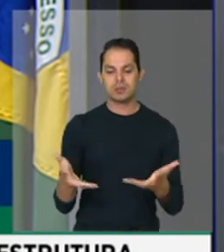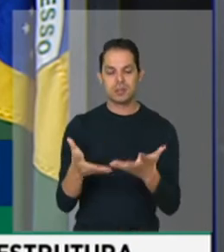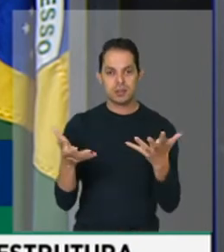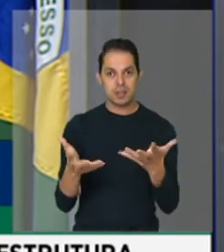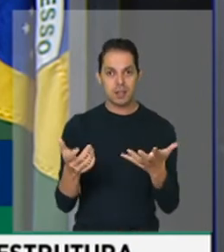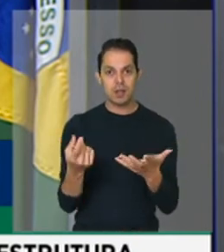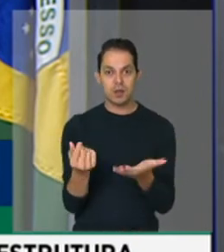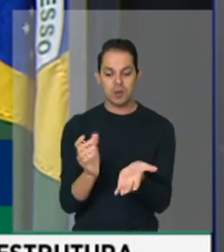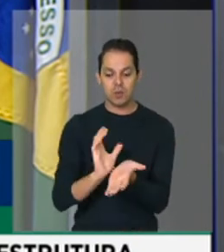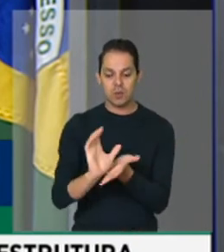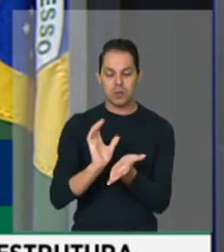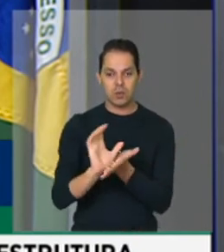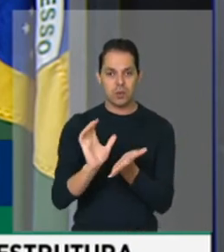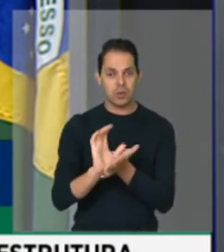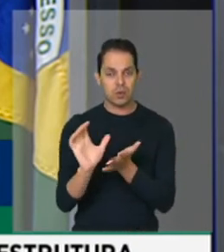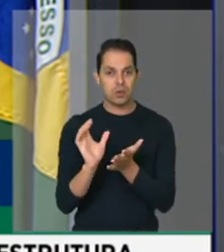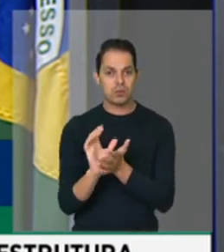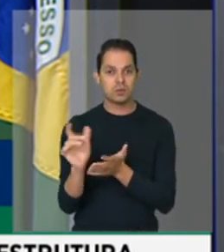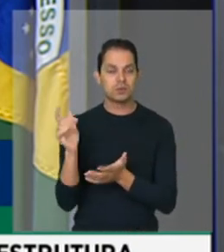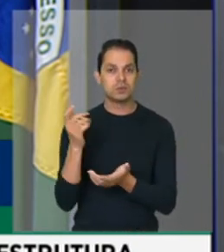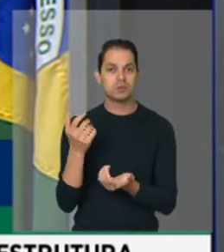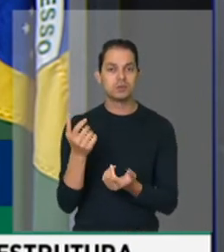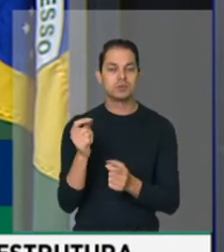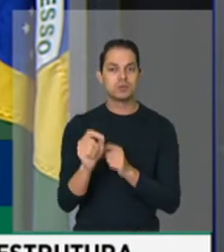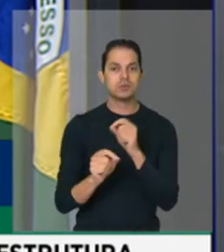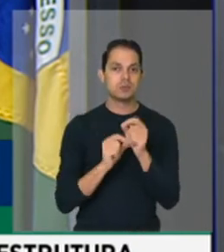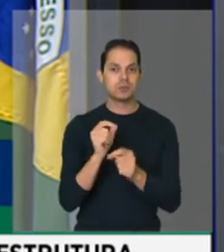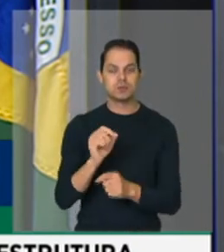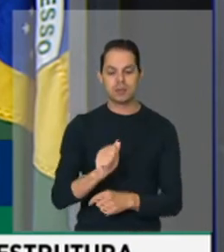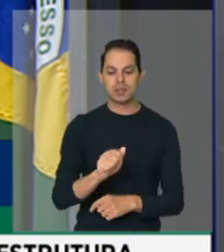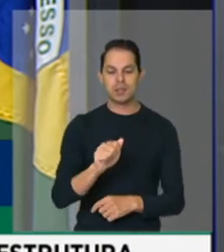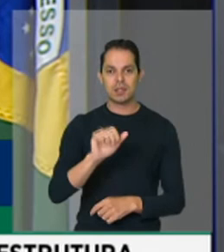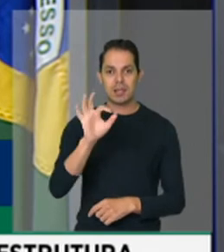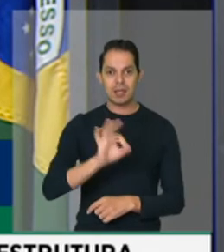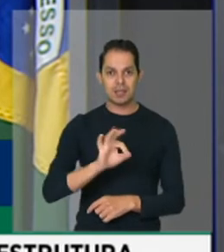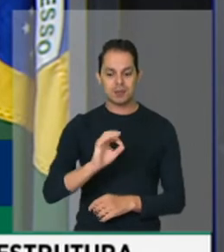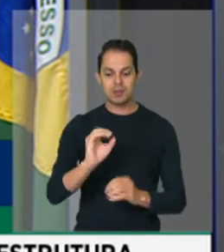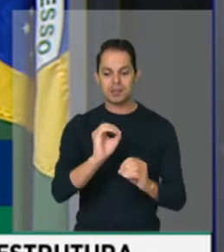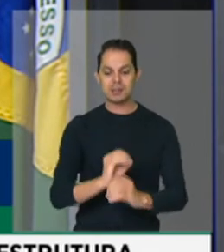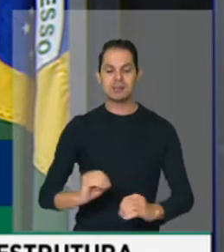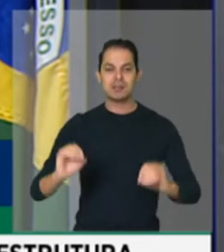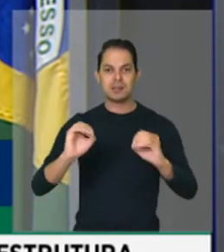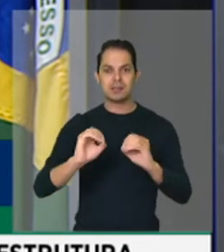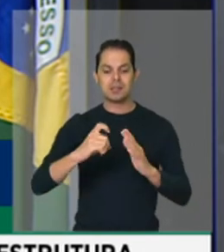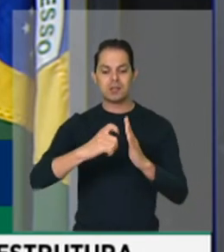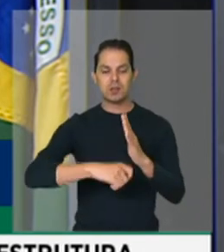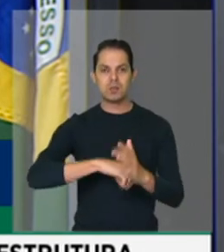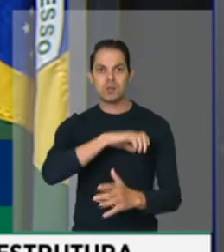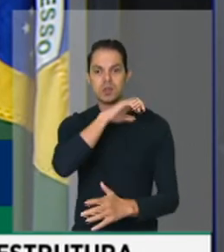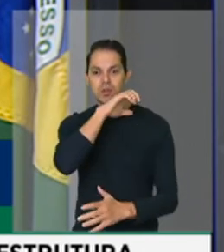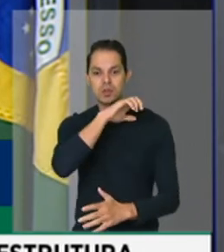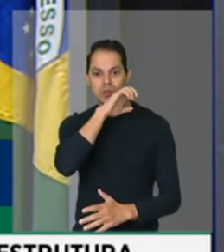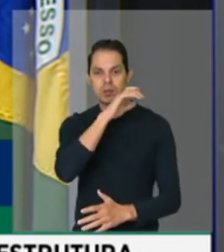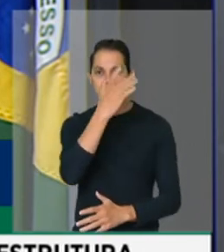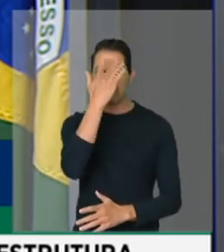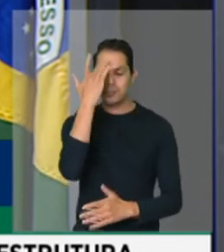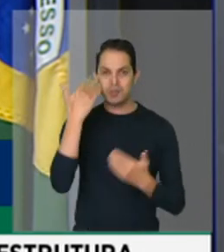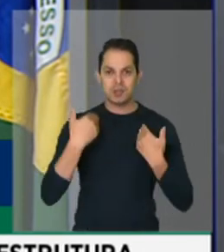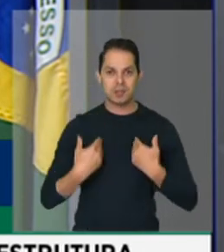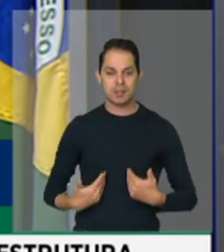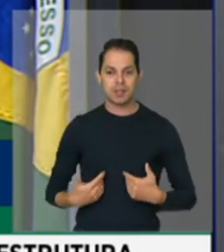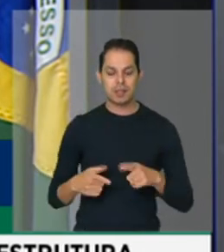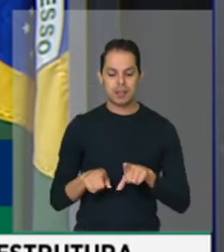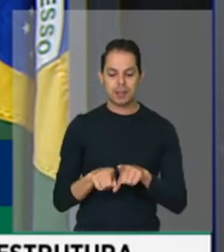rendimentos decorrentes das debêntures estão sujeitos à alíquota zero de imposto de renda para pessoa física e pessoa jurídica, o